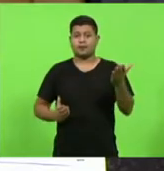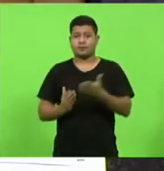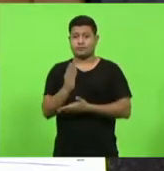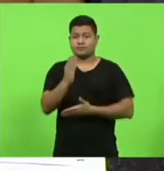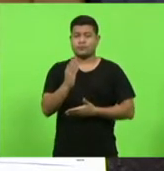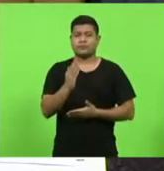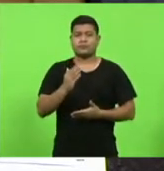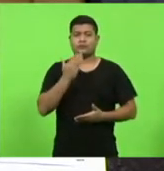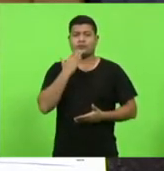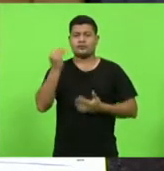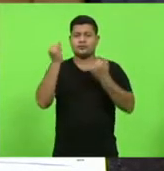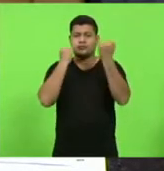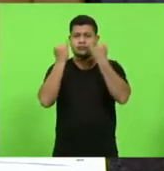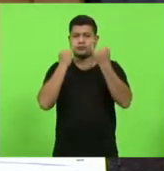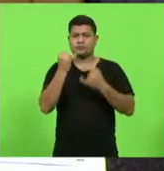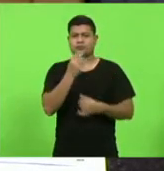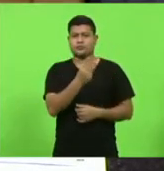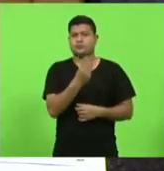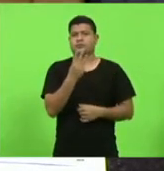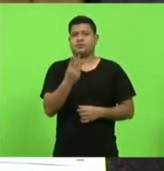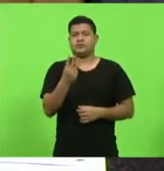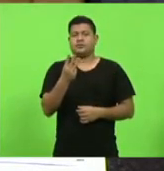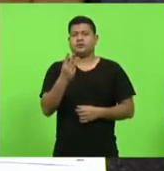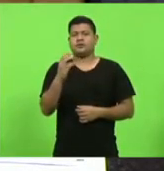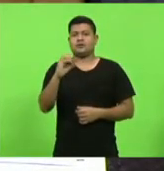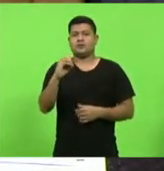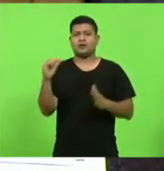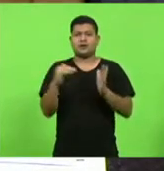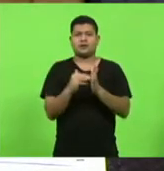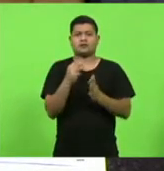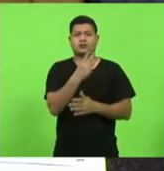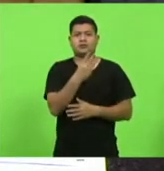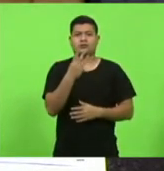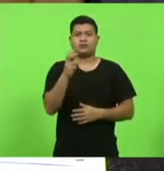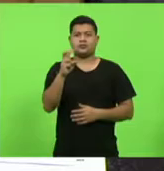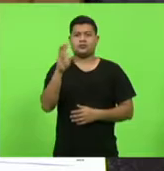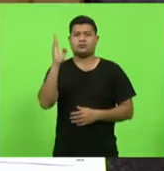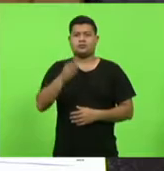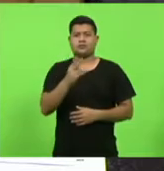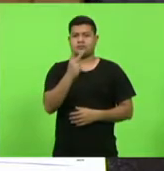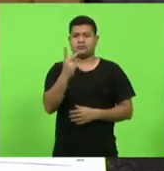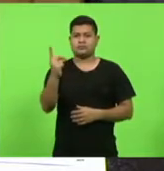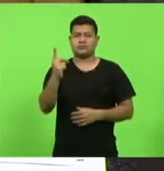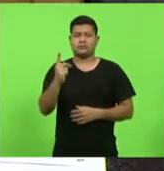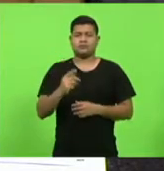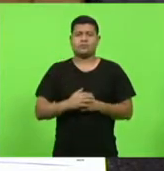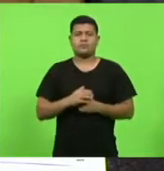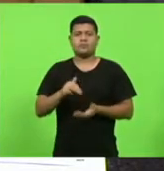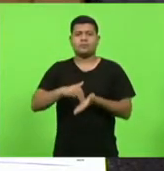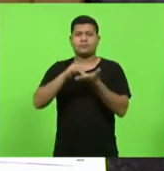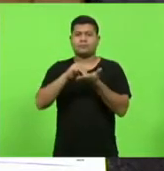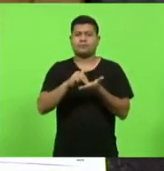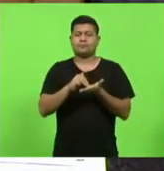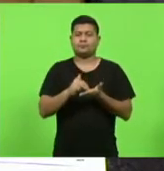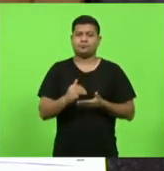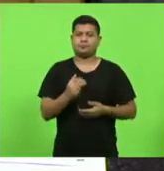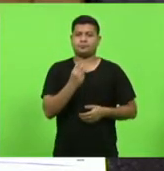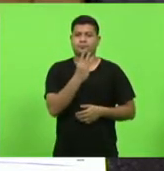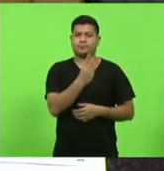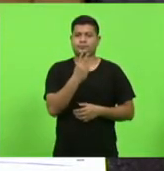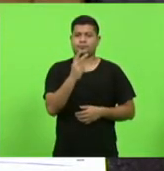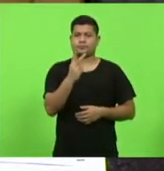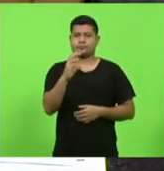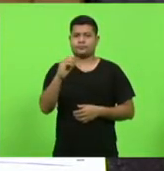de informações 330 a 335 de 2021, as moções